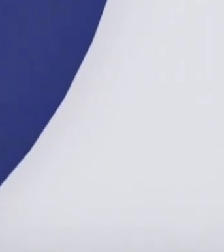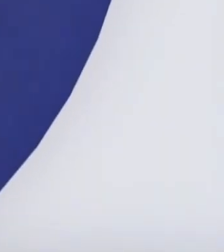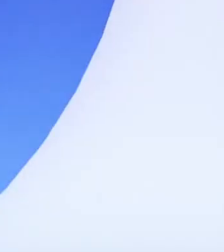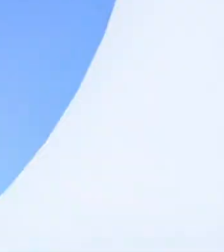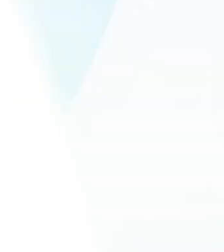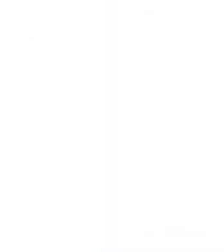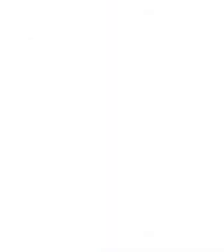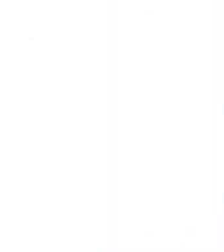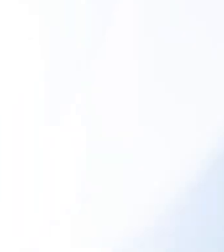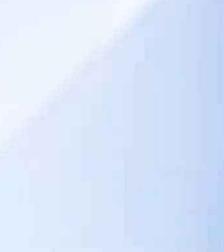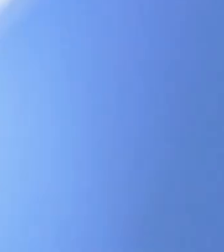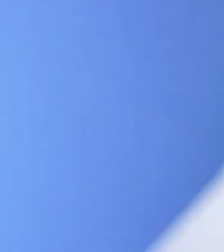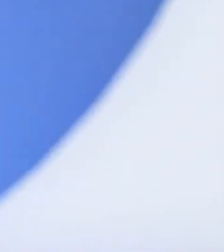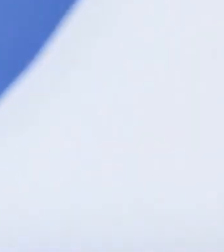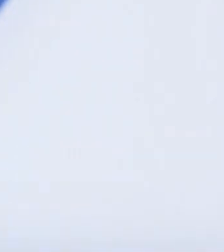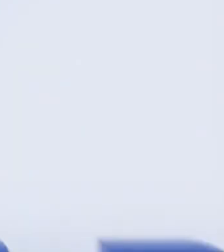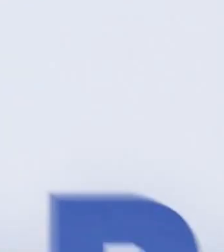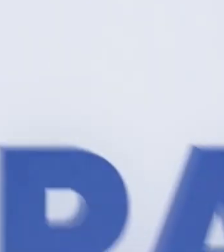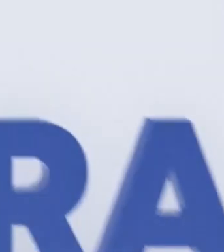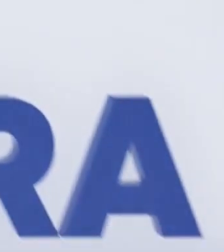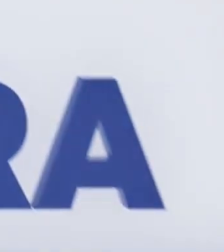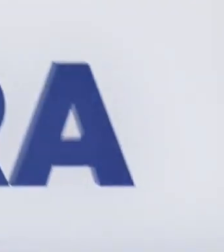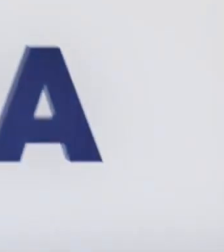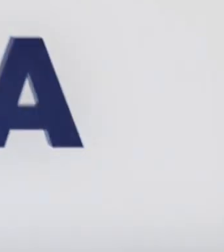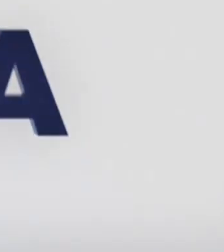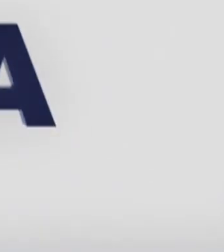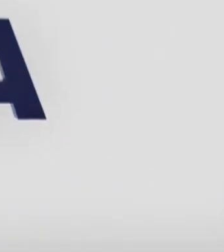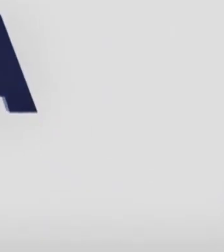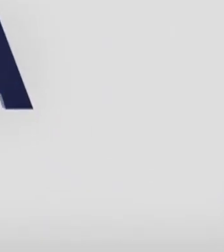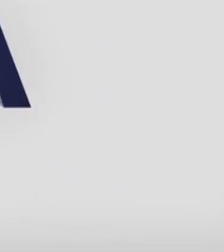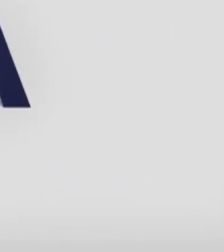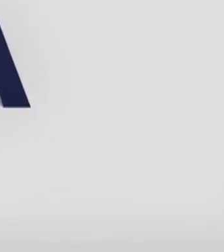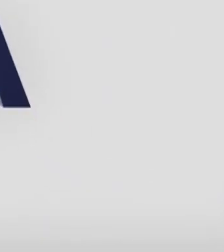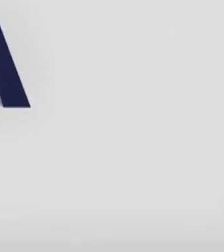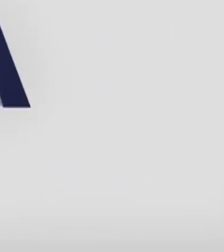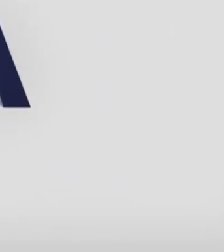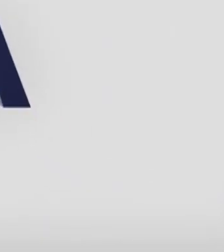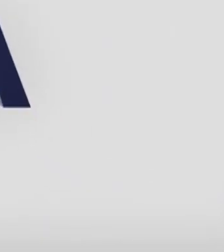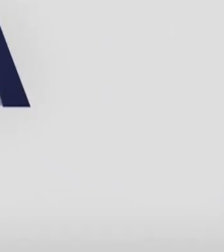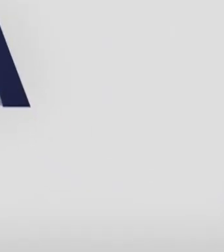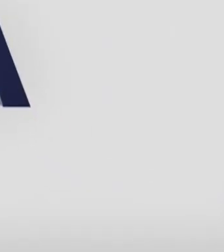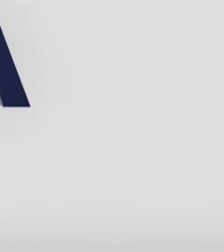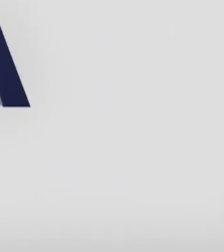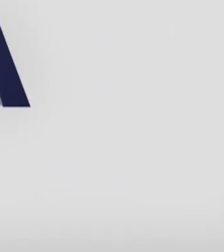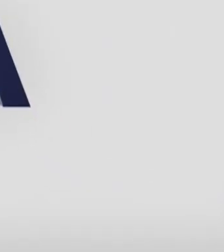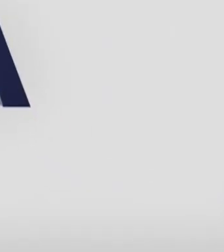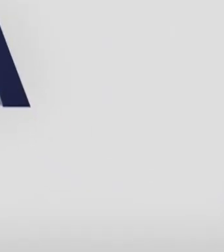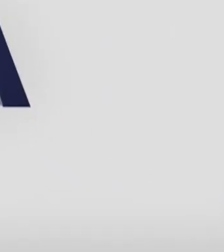TV Câmara, Campinas.